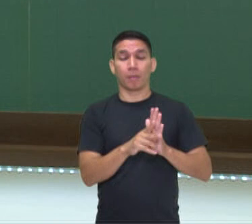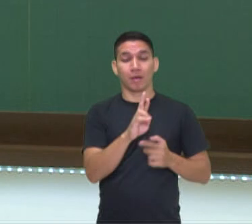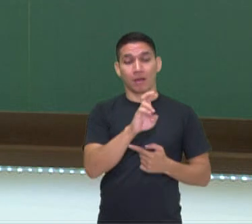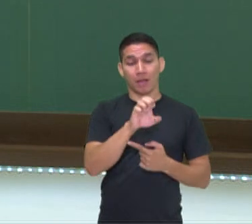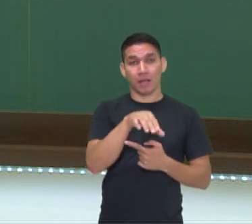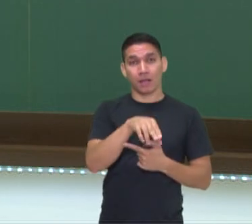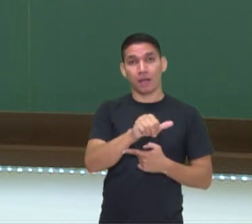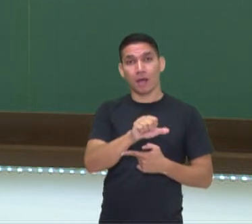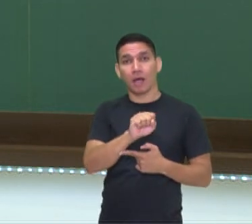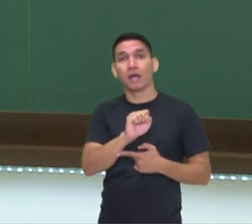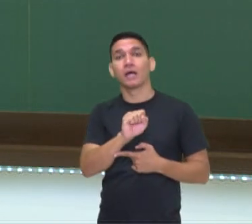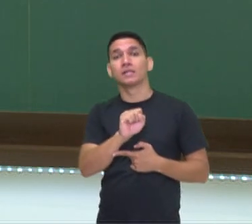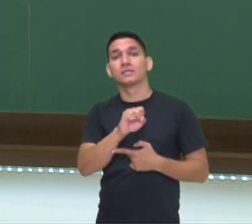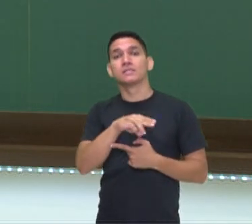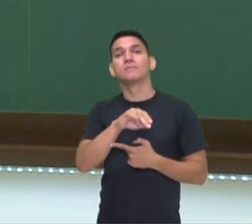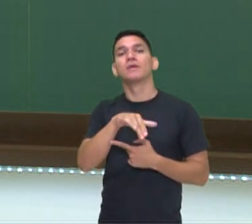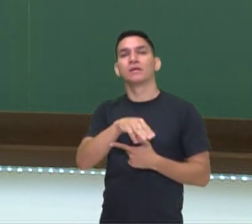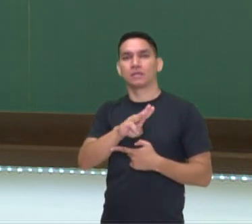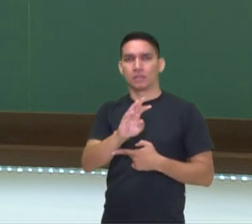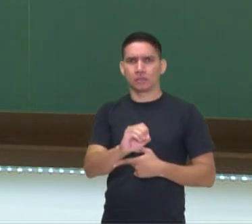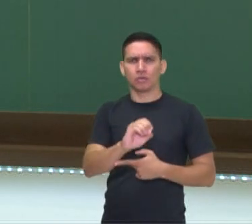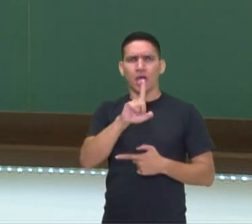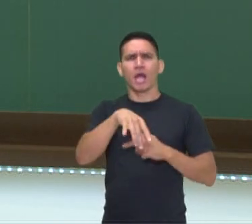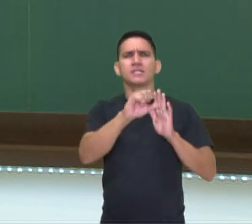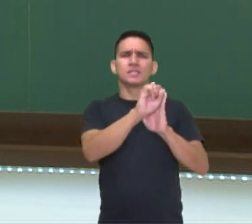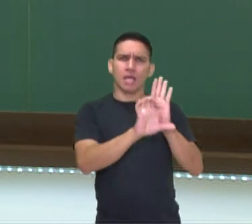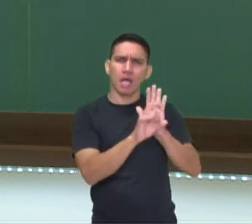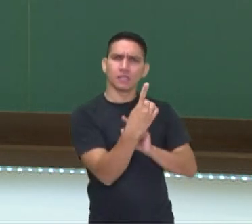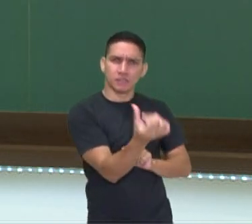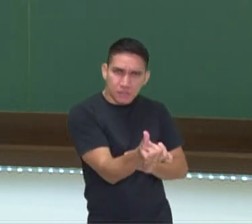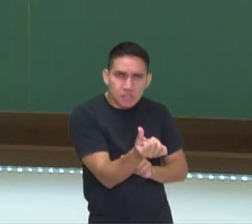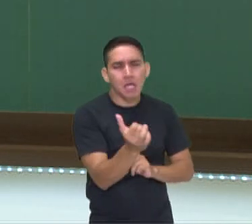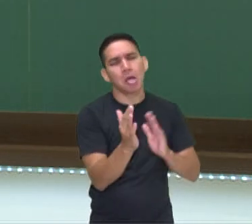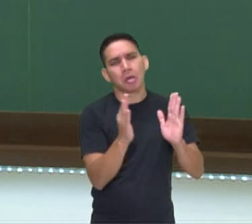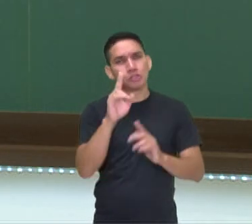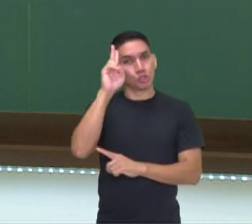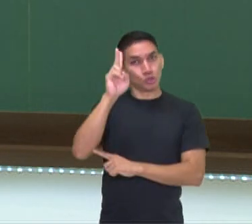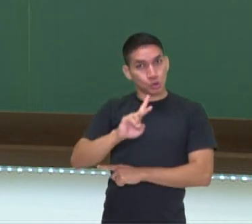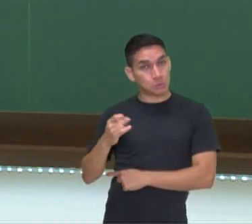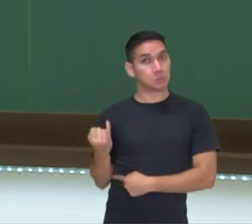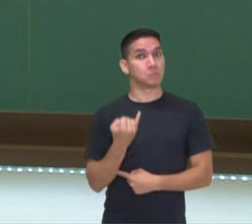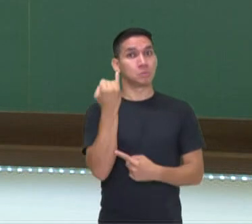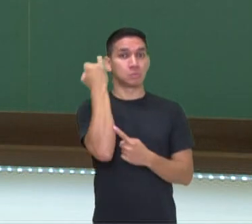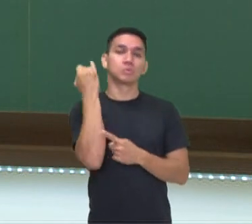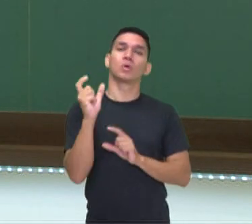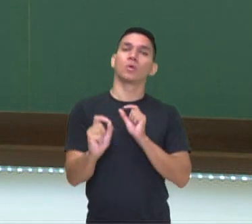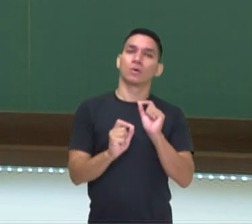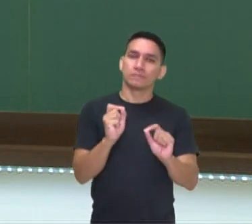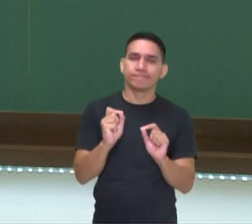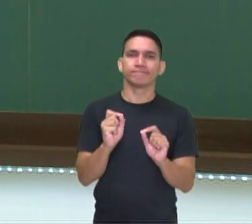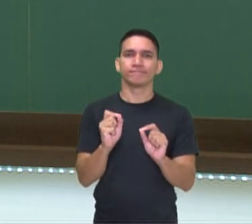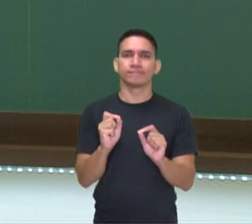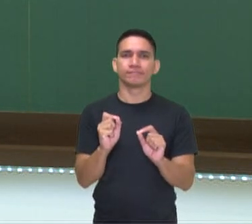Renascimento, né, século XVI, o período histórico ali muito importante